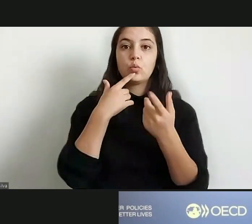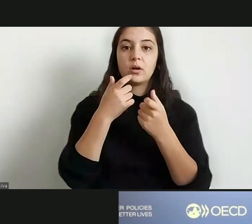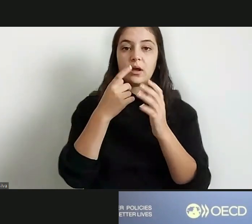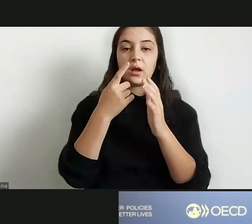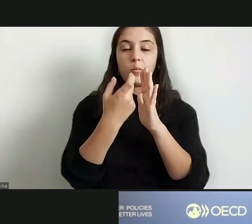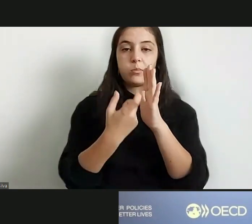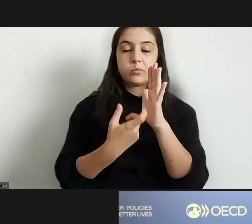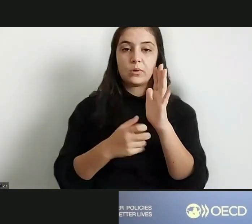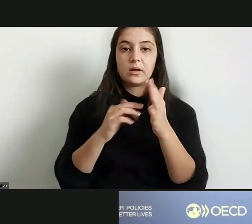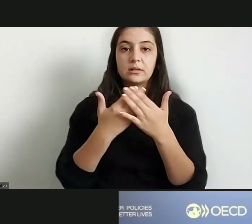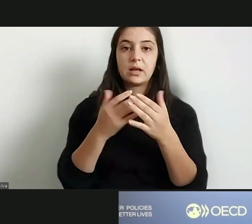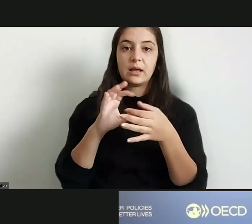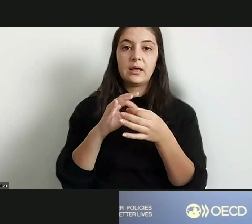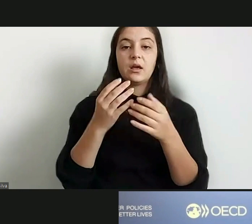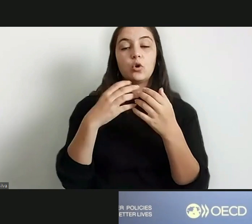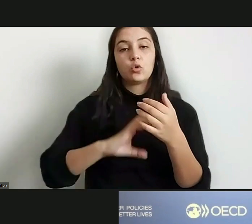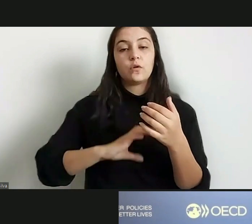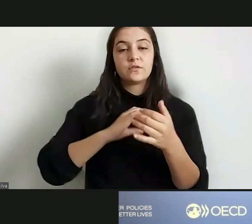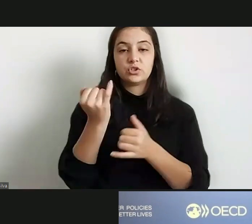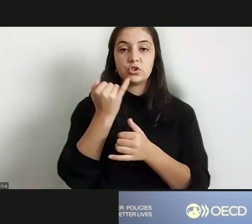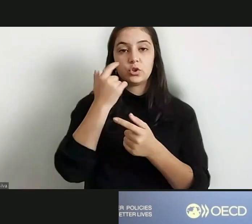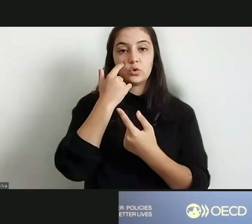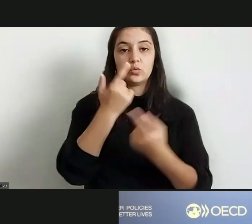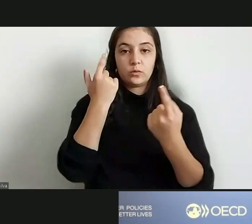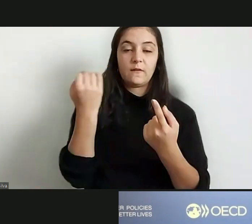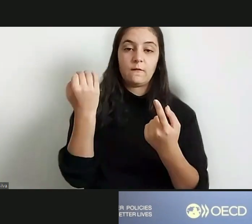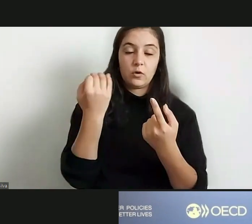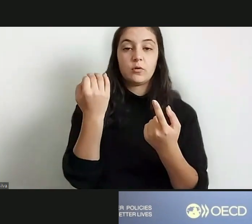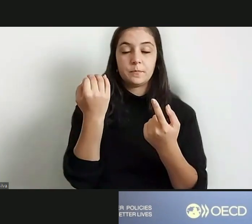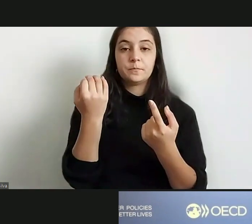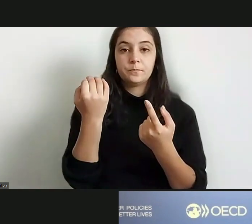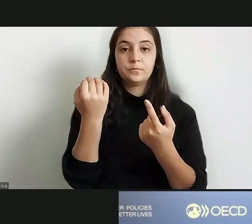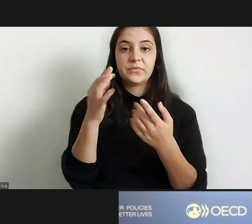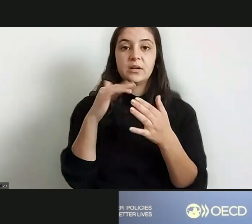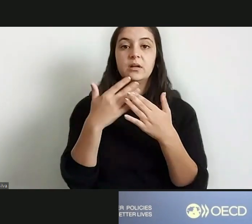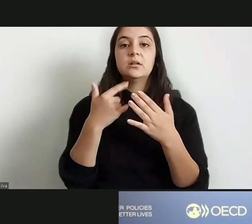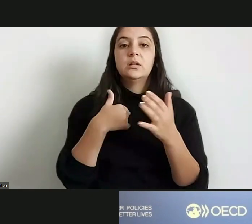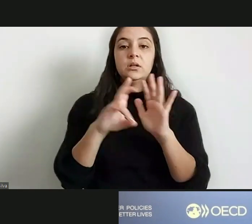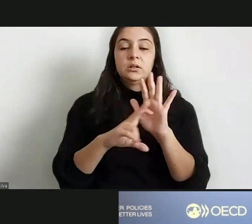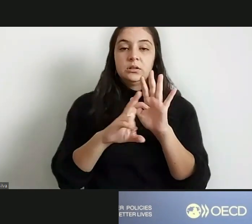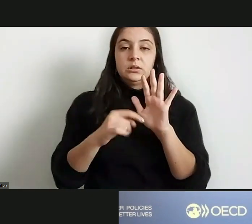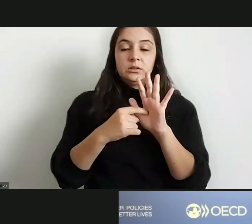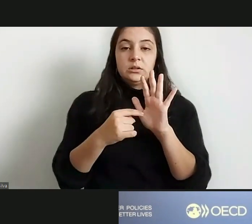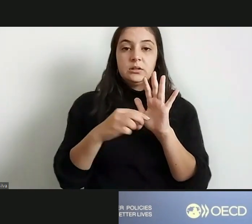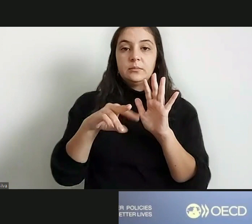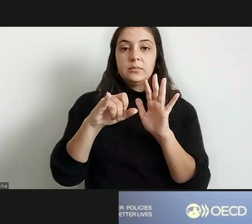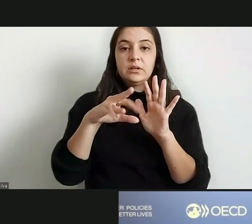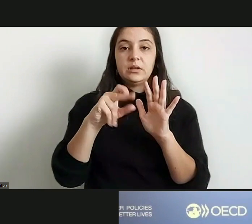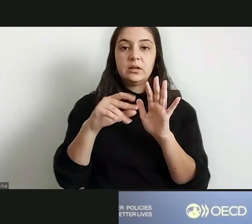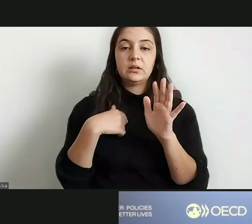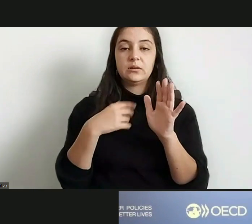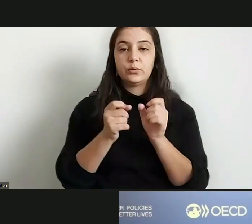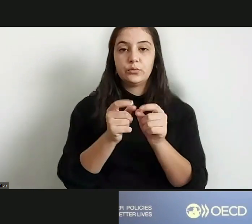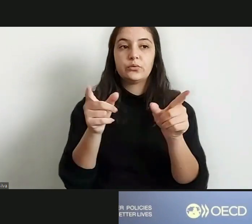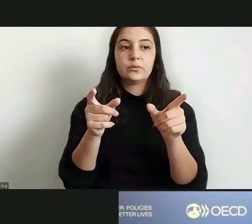os determinantes da confiança nas instituições públicas, que está compilado num relatório que a Mariana nos passará a